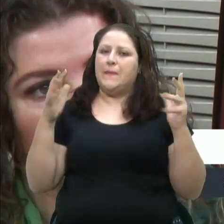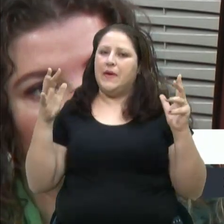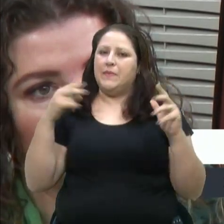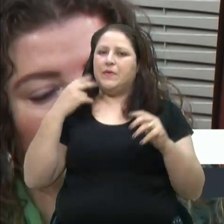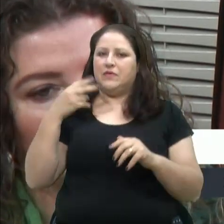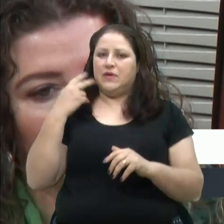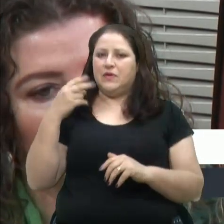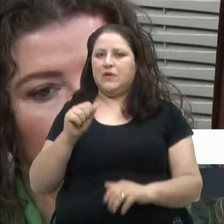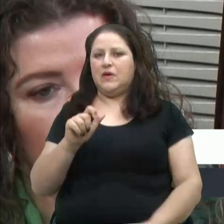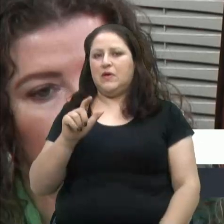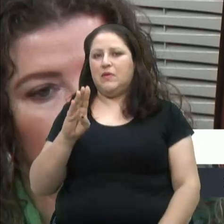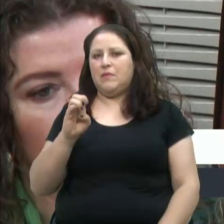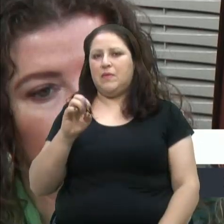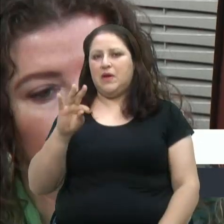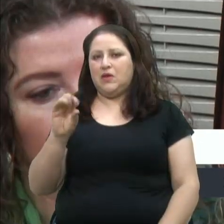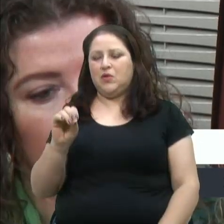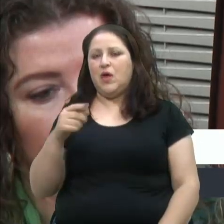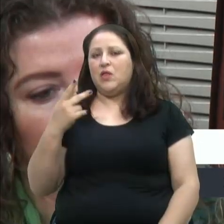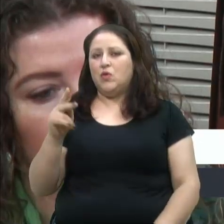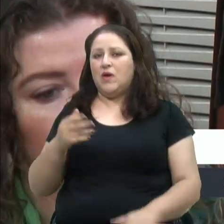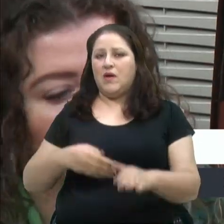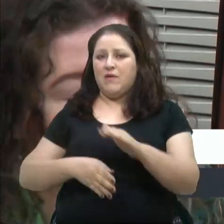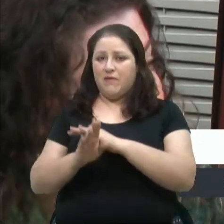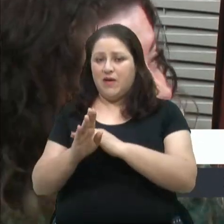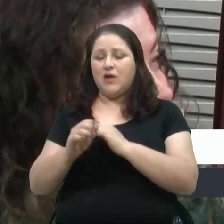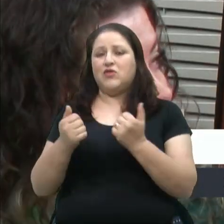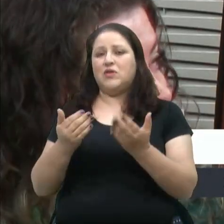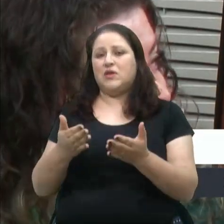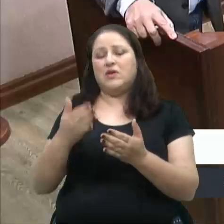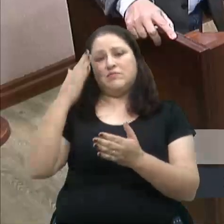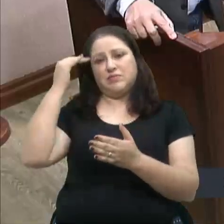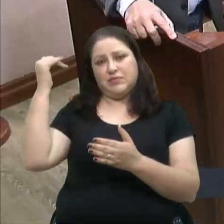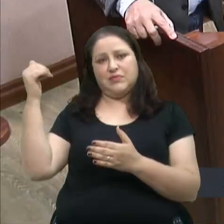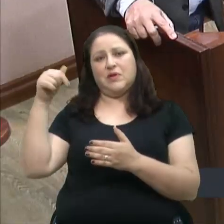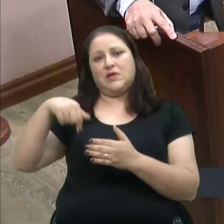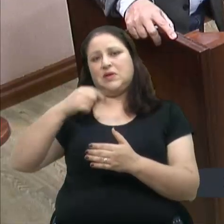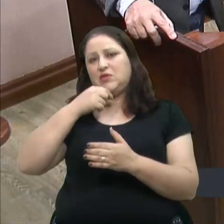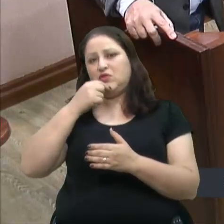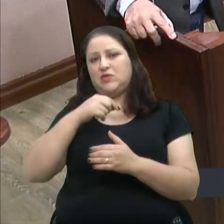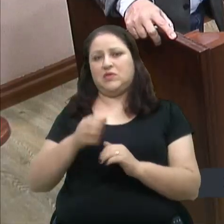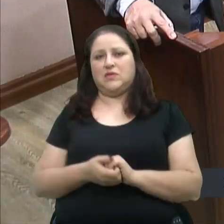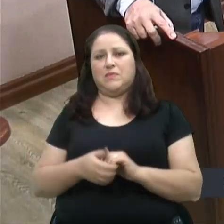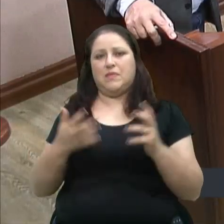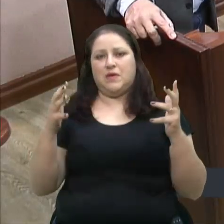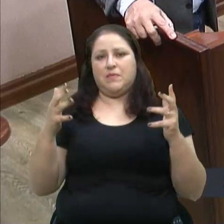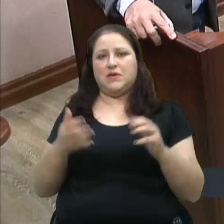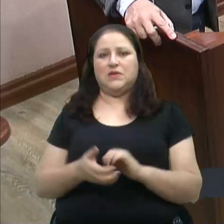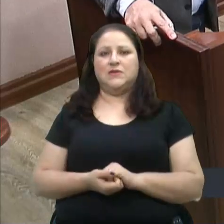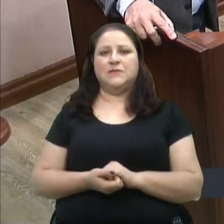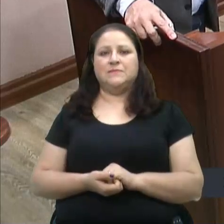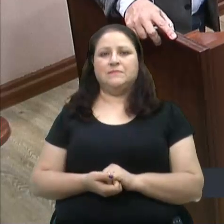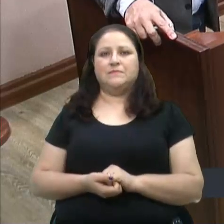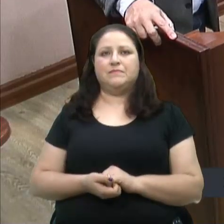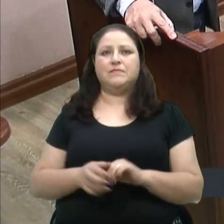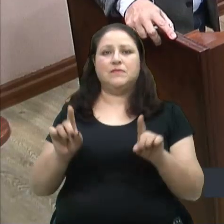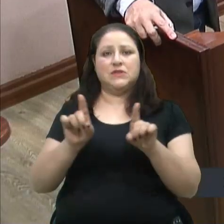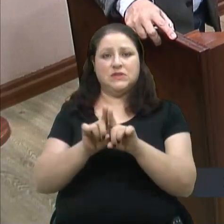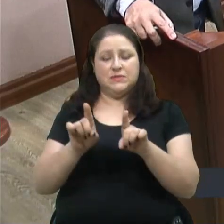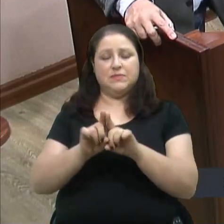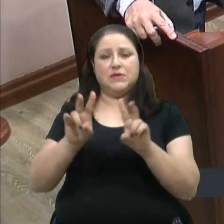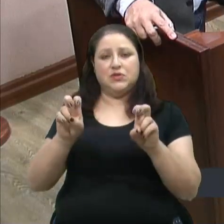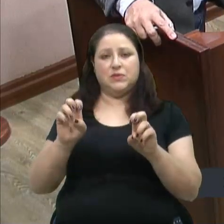que a sua viagem traga êxito e sucesso aí para nossa população consciência mas parabéns Muito obrigado Vereador Juliana e também sobre a questão de de